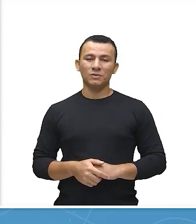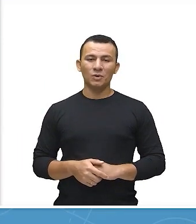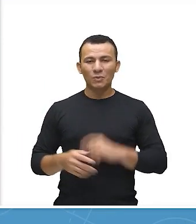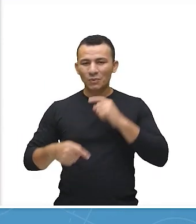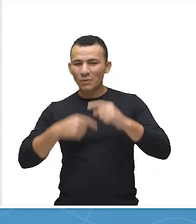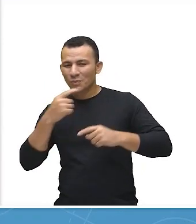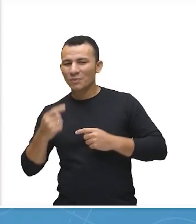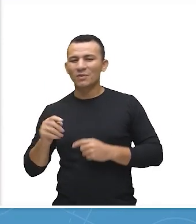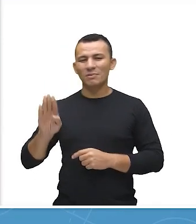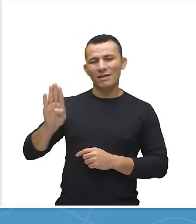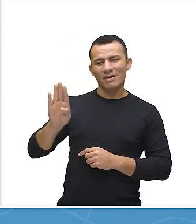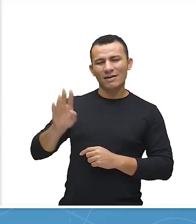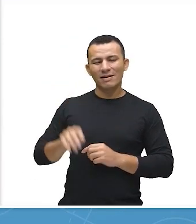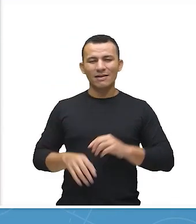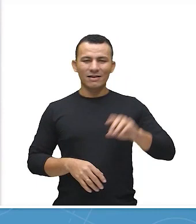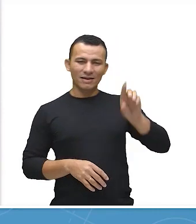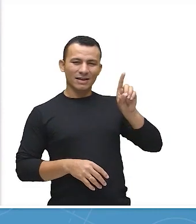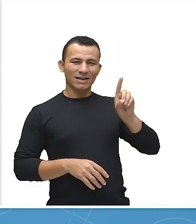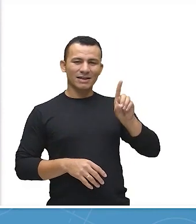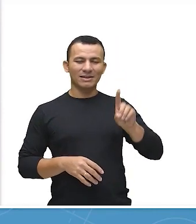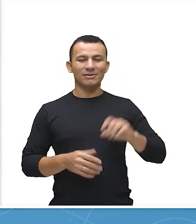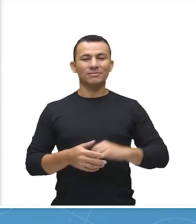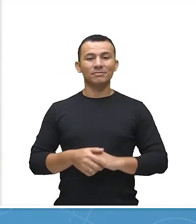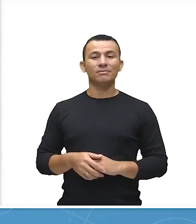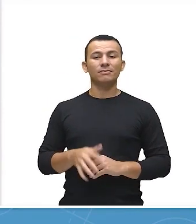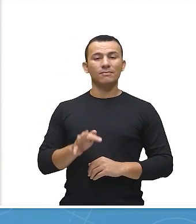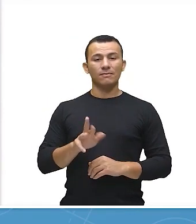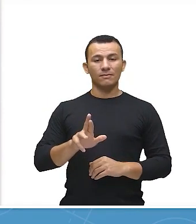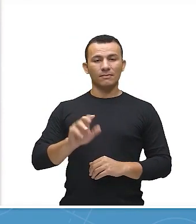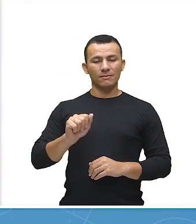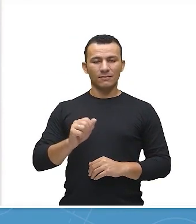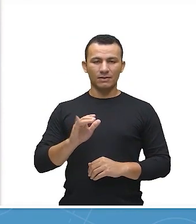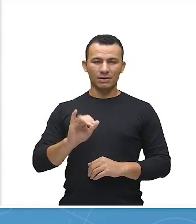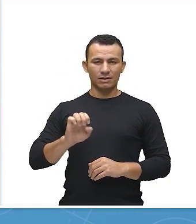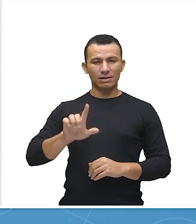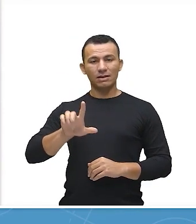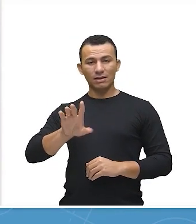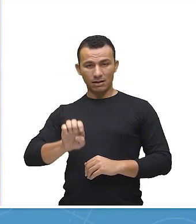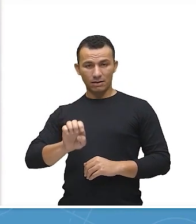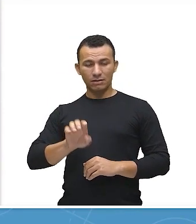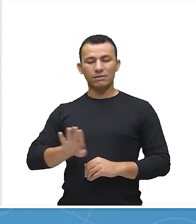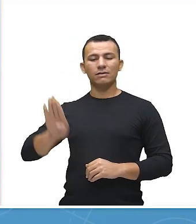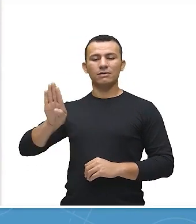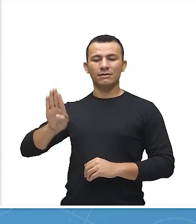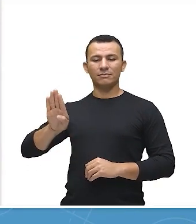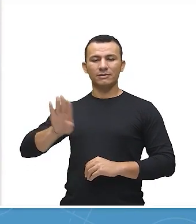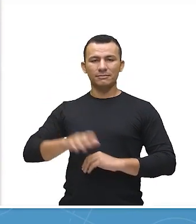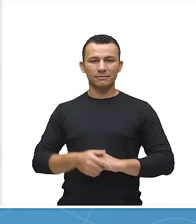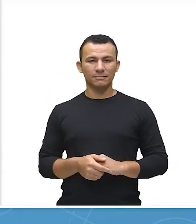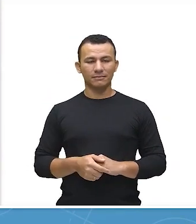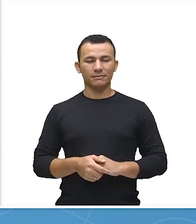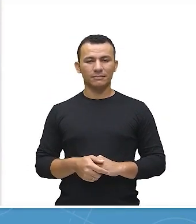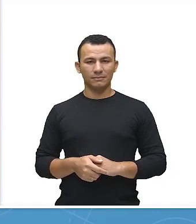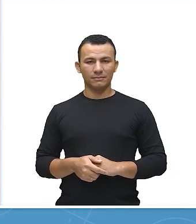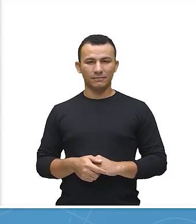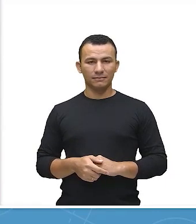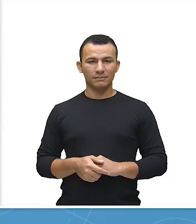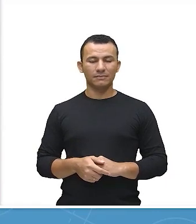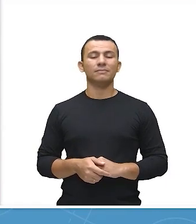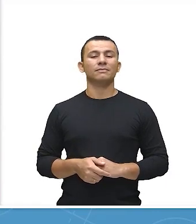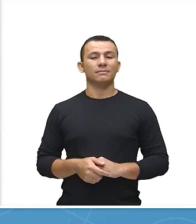O Gabriel, da Escola Valdemiro, colocou que é a letra B. Vamos lá, será que é a letra B mesmo?